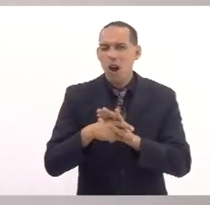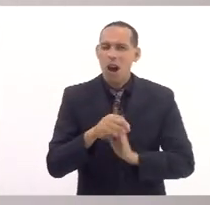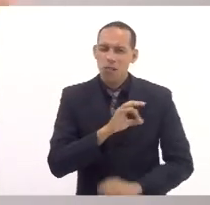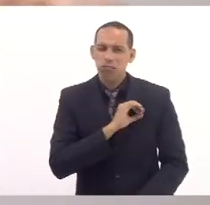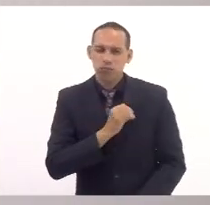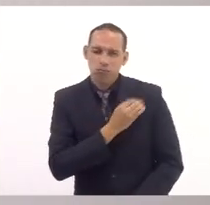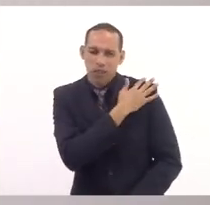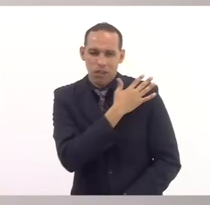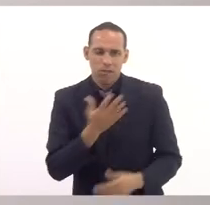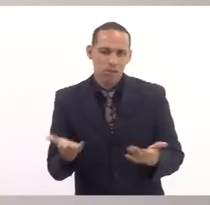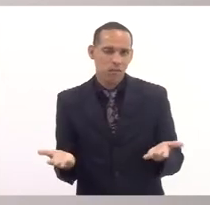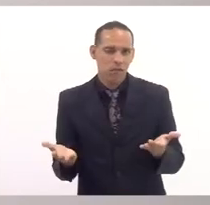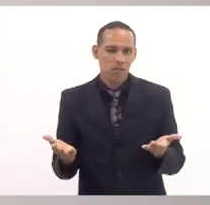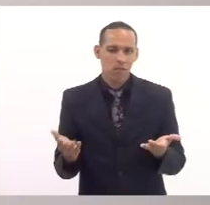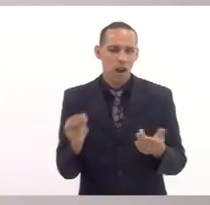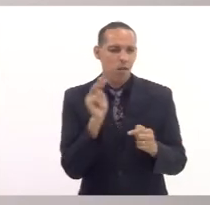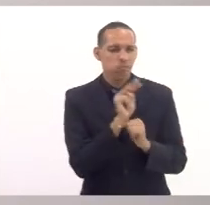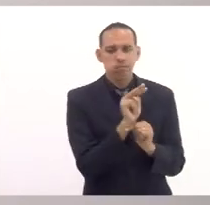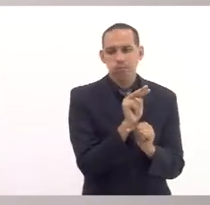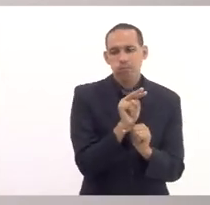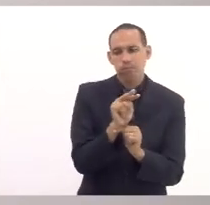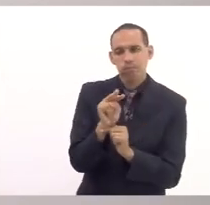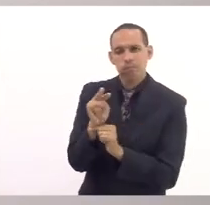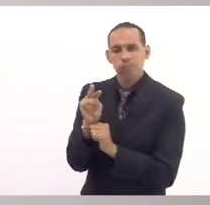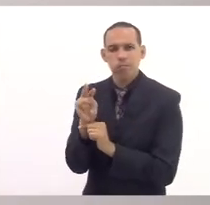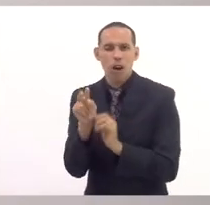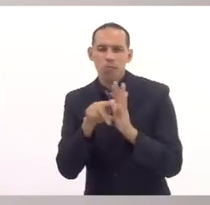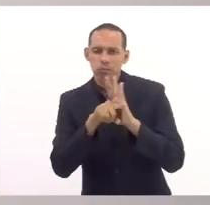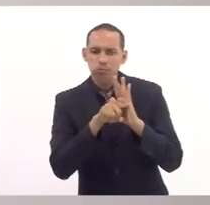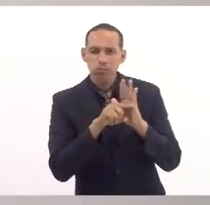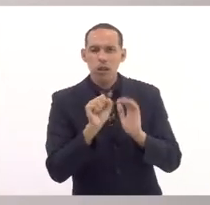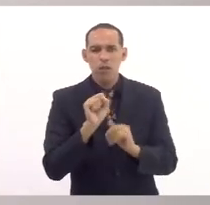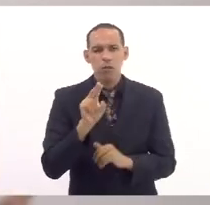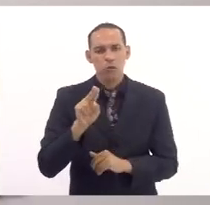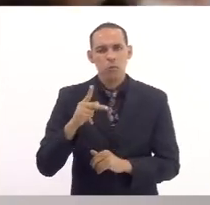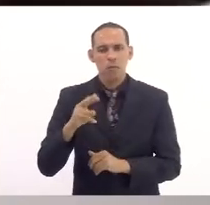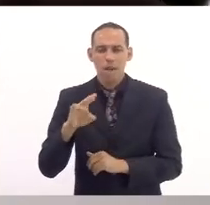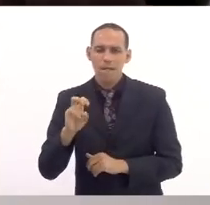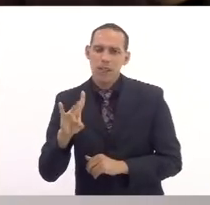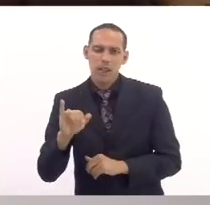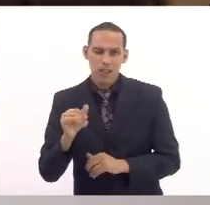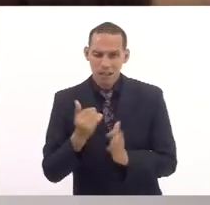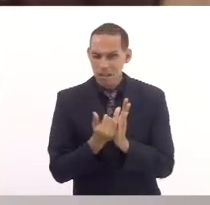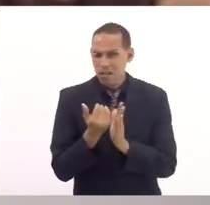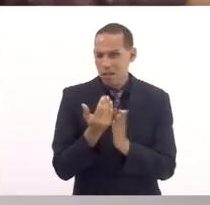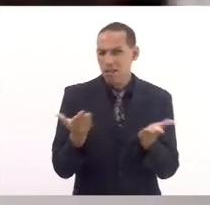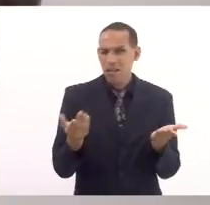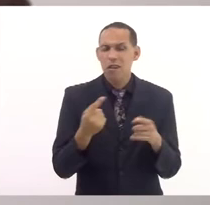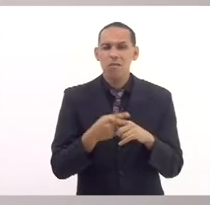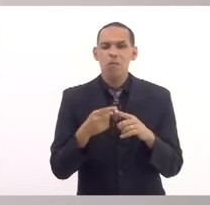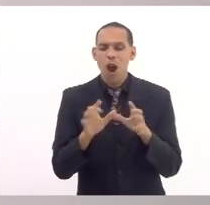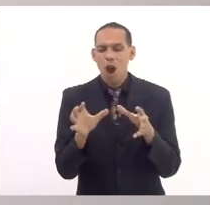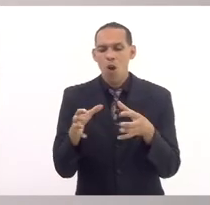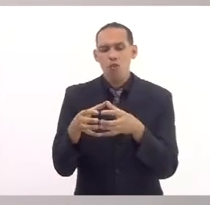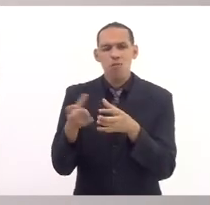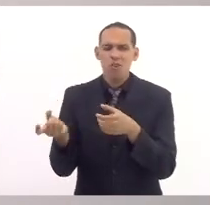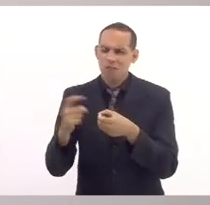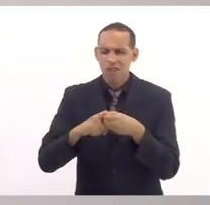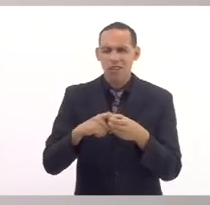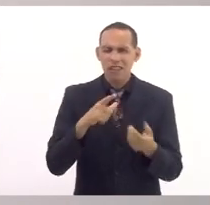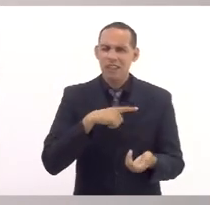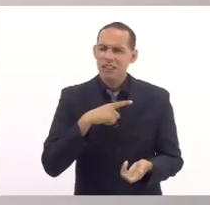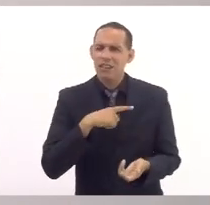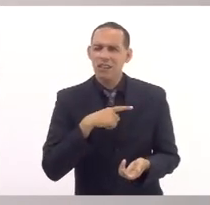Militar, para poder acompanhar e fiscalizar toda a supervia? Porque hoje tem um grupamento. Será que nessa voltar toda a companhia, existe uma